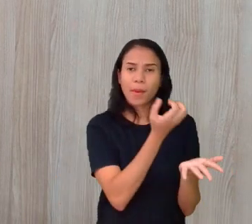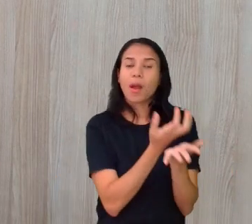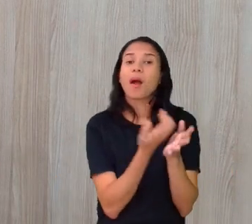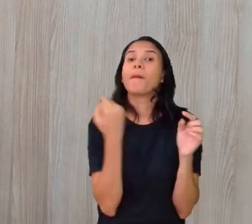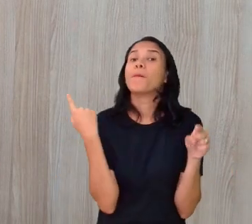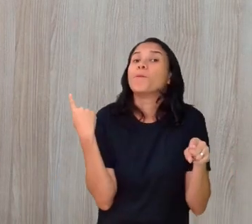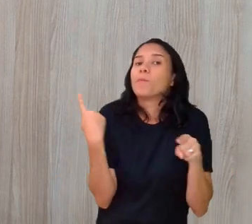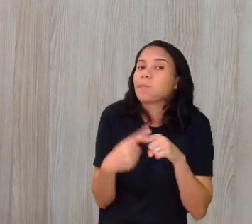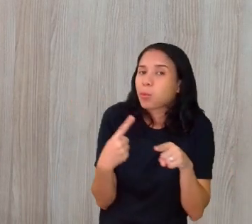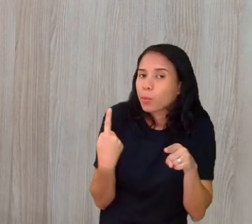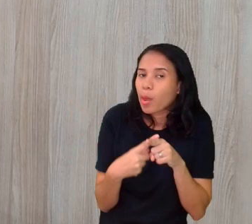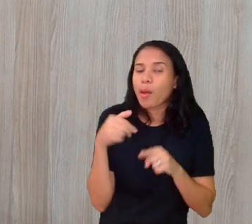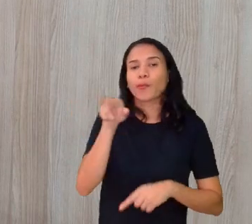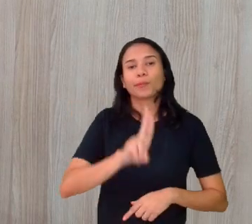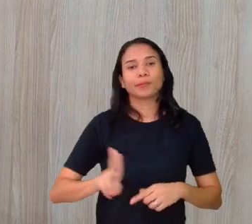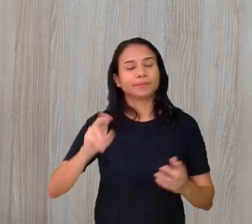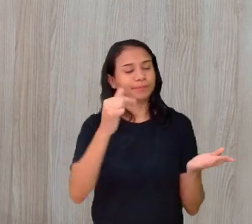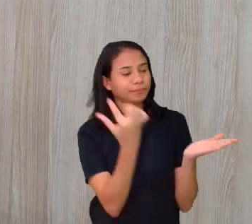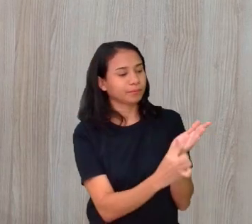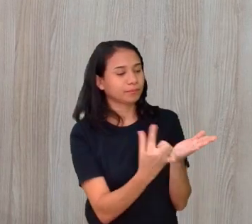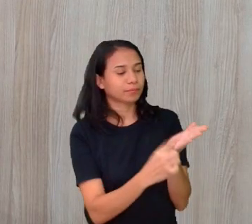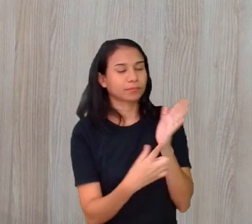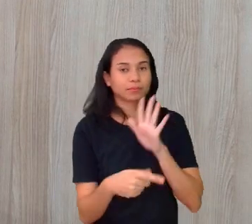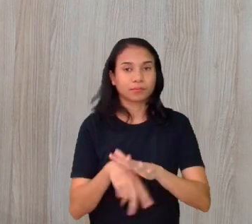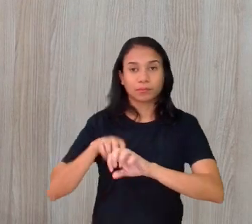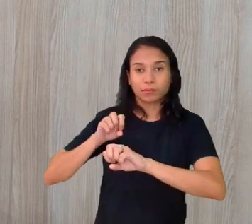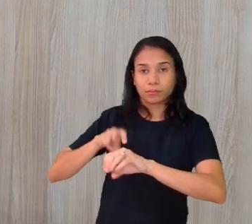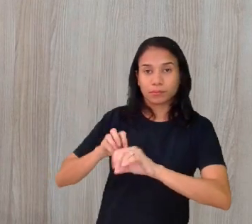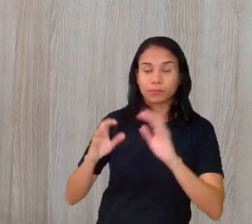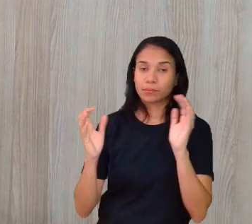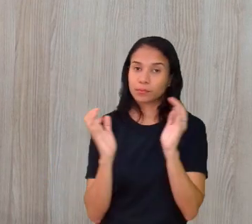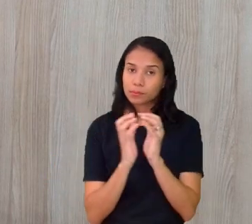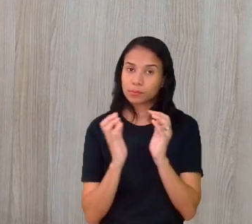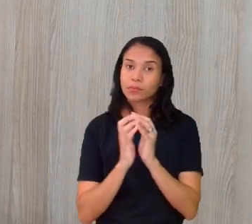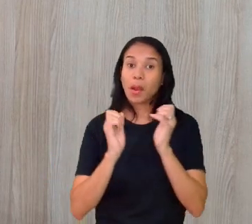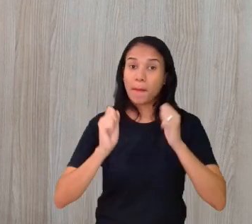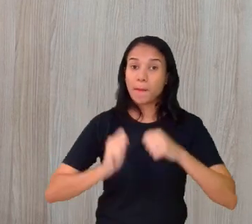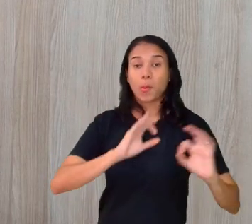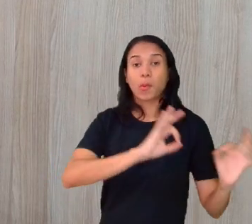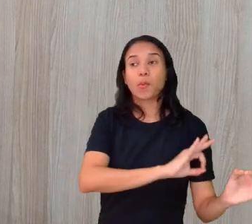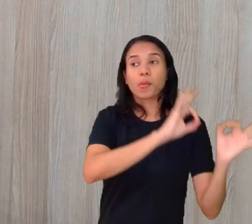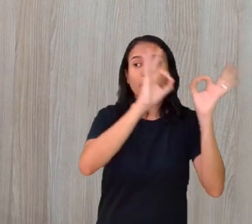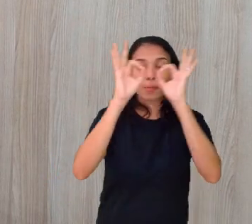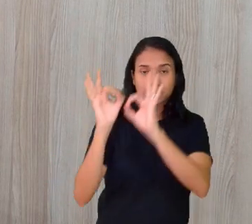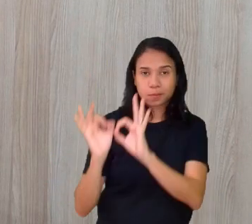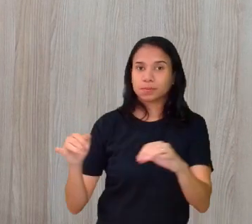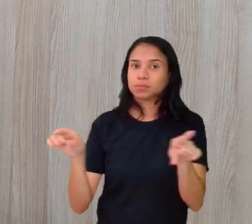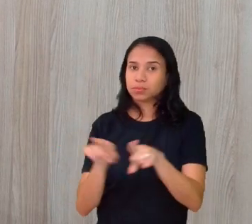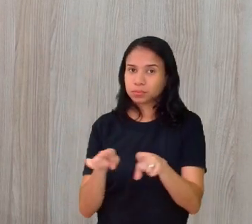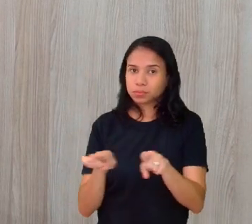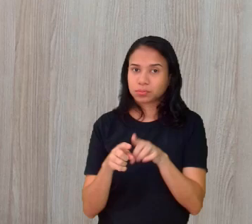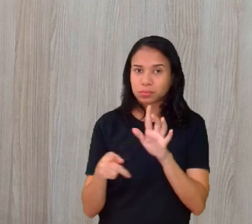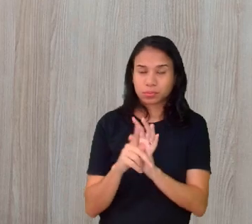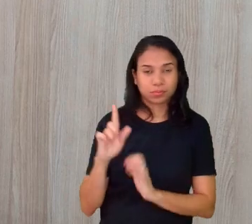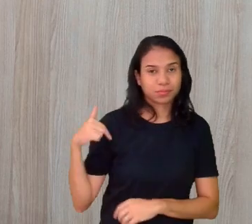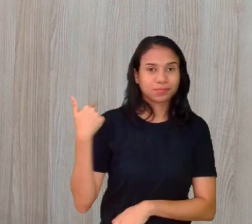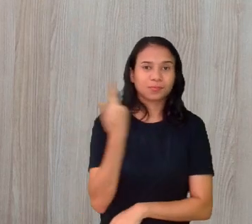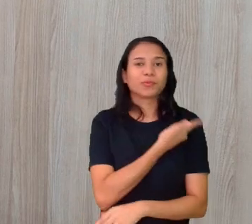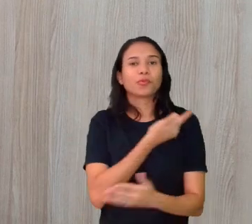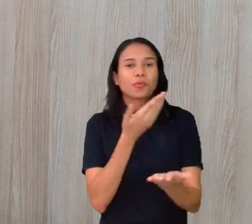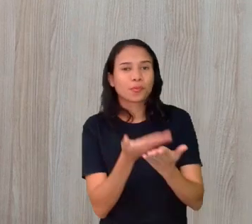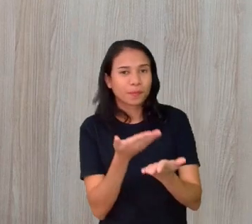porque com o aplicativo do Educa Recife, você pode assistir também ao vivo as nossas